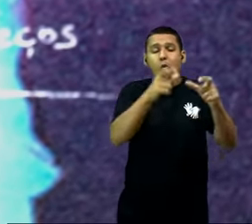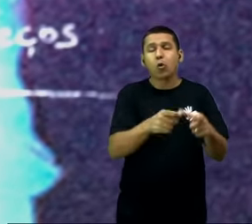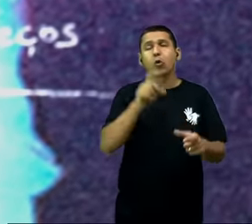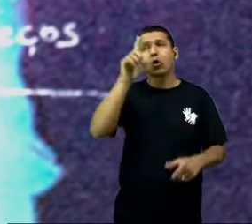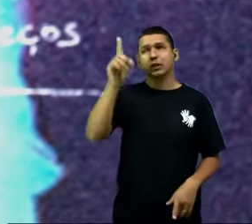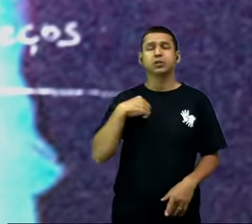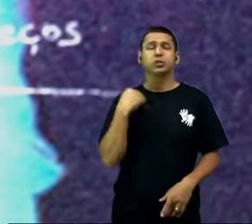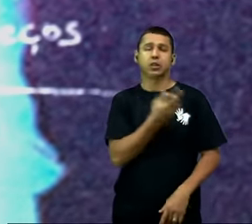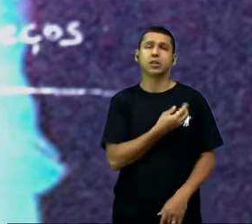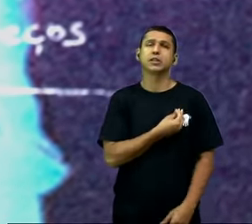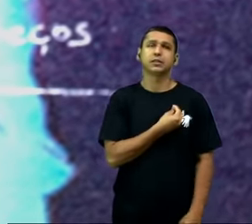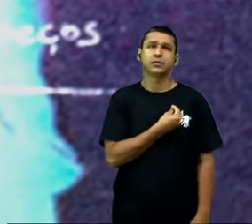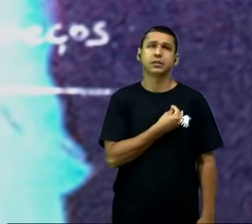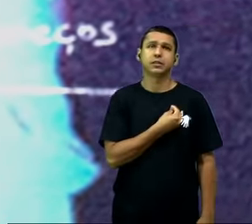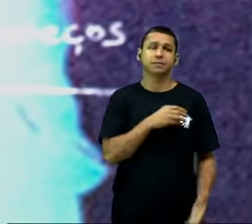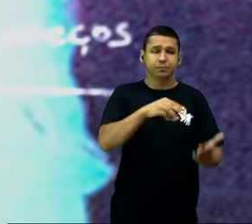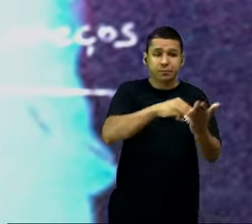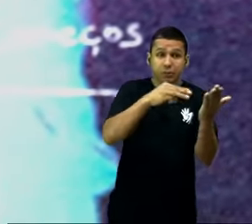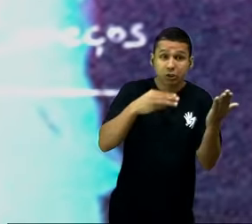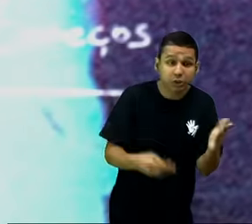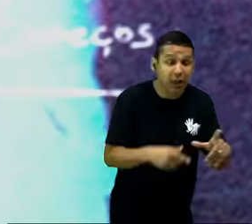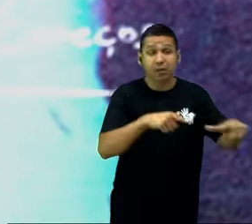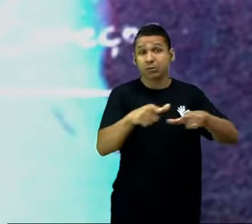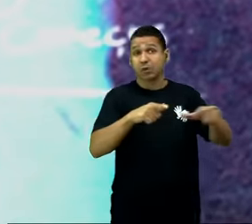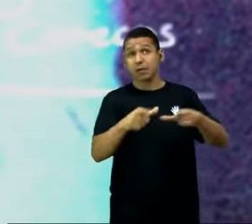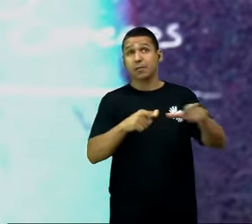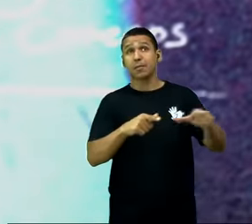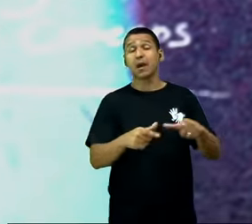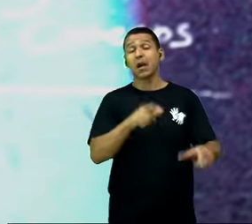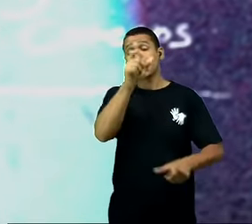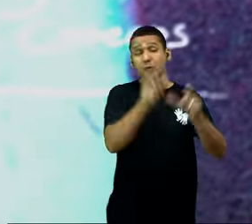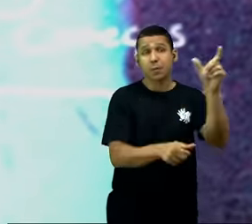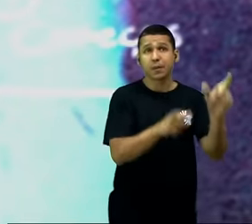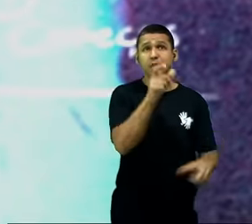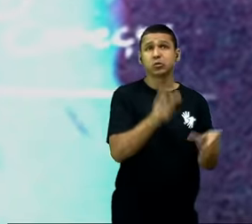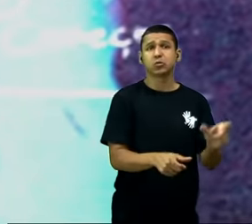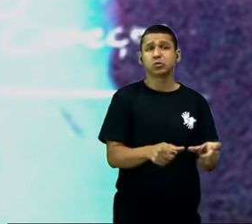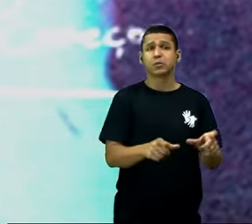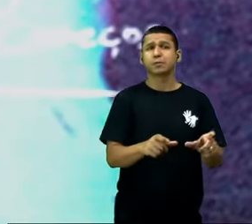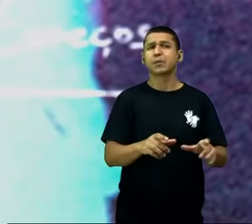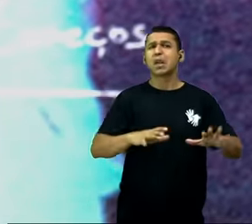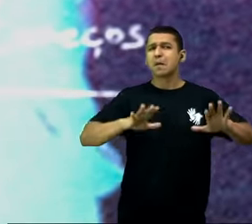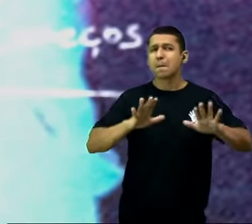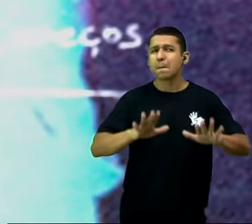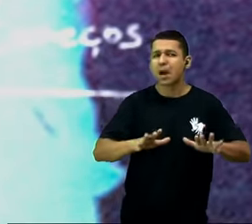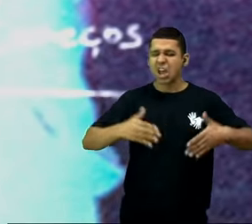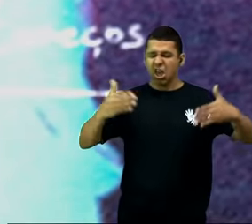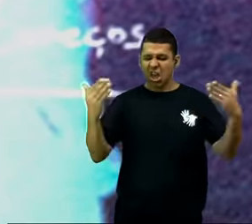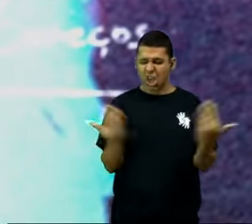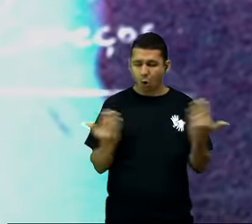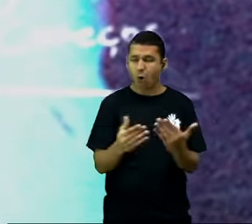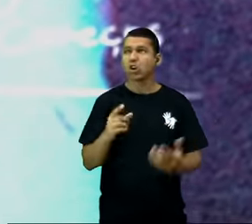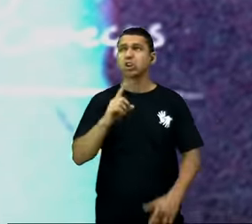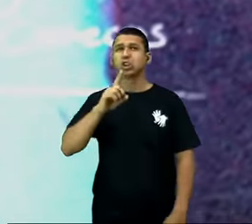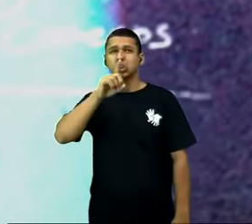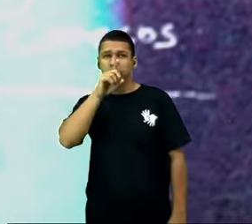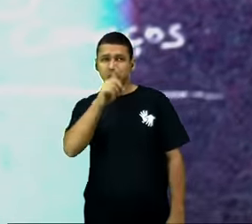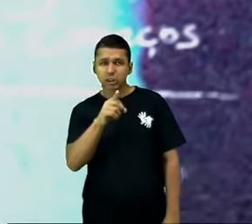coisas. Está cheio de coisa aí. E Deus está dizendo: é hoje que tu vai colocar o Isaac que está atrapalhando você no